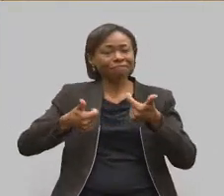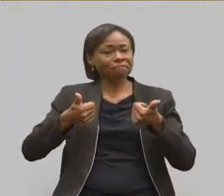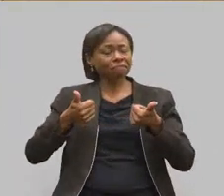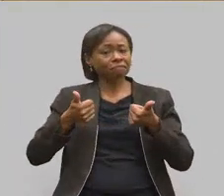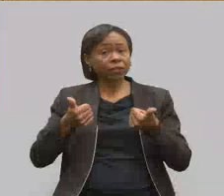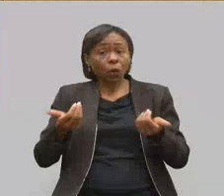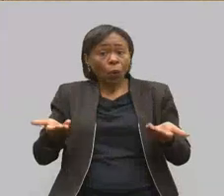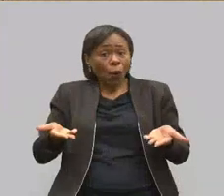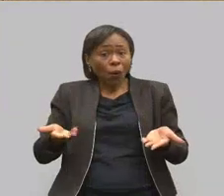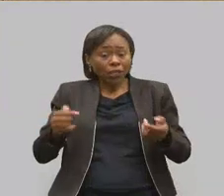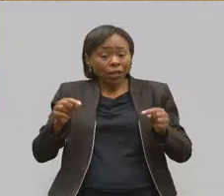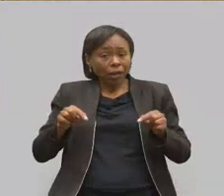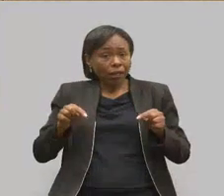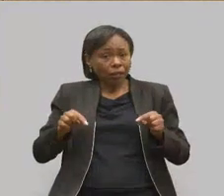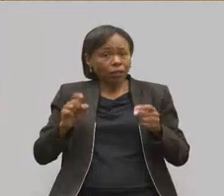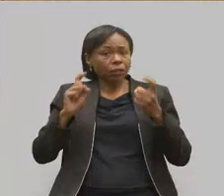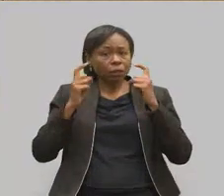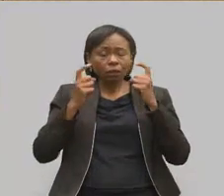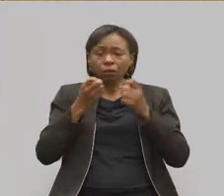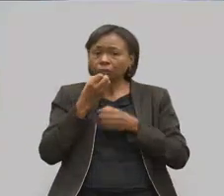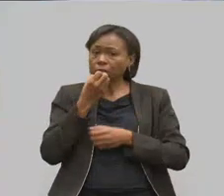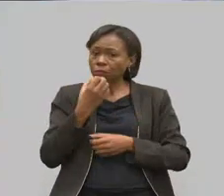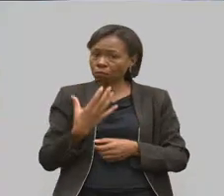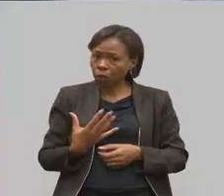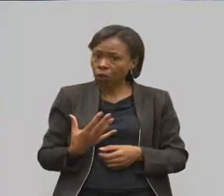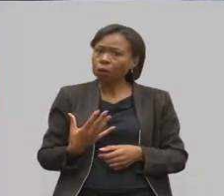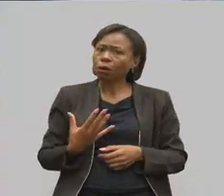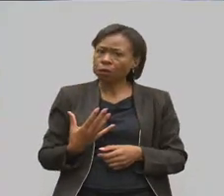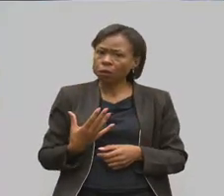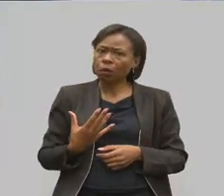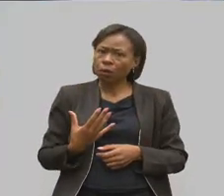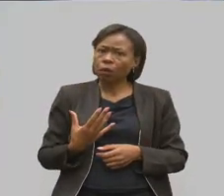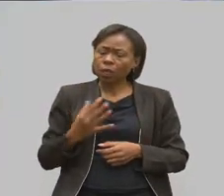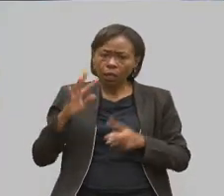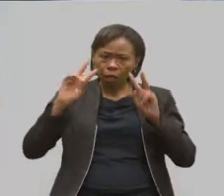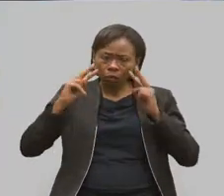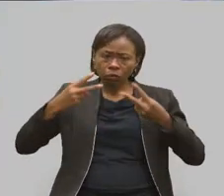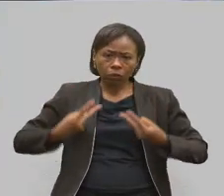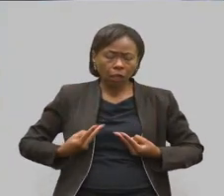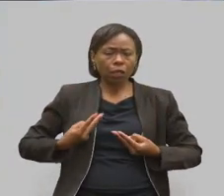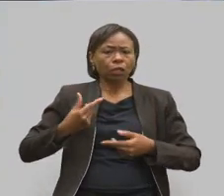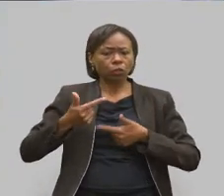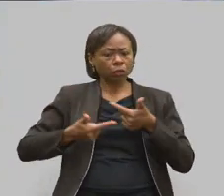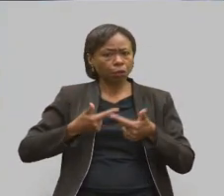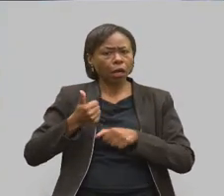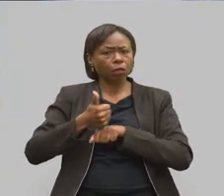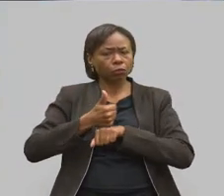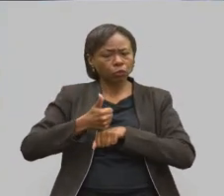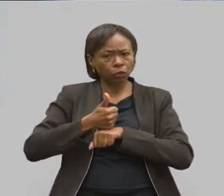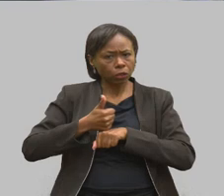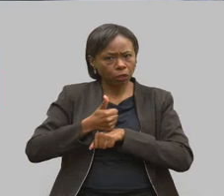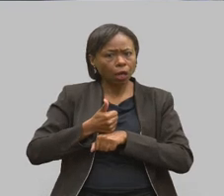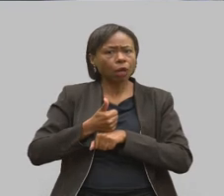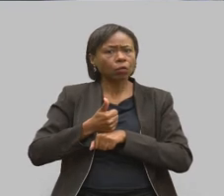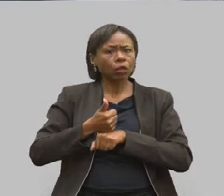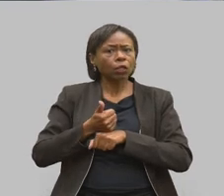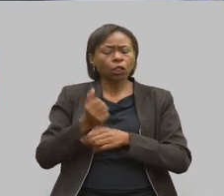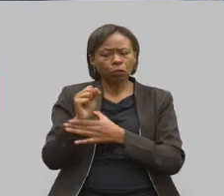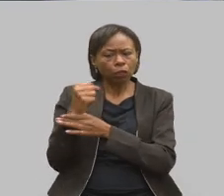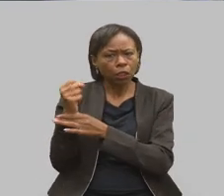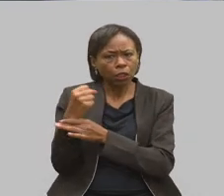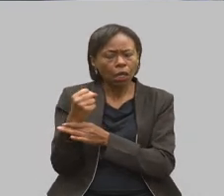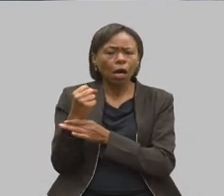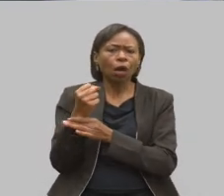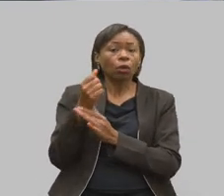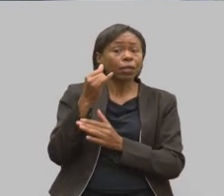enaltece o nosso fazer que reconhece que são profissões não só da reabilitação mas da prevenção e que fazem sim diferença na